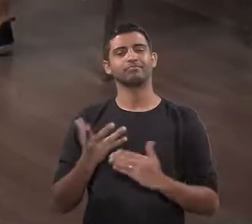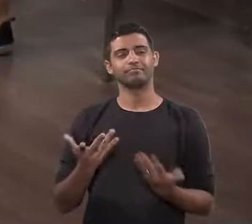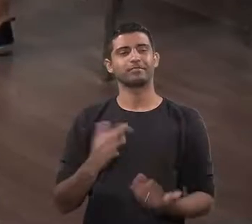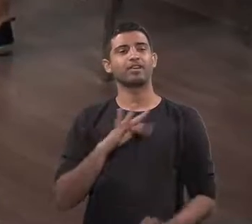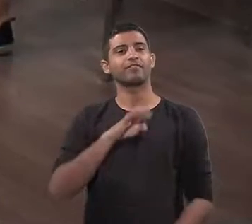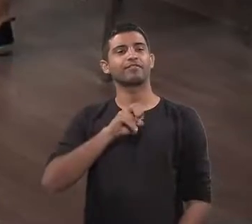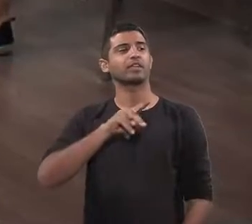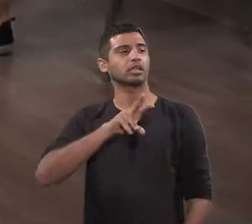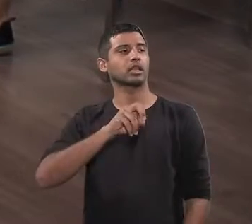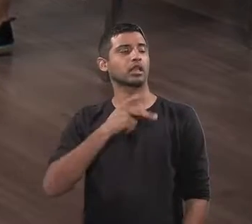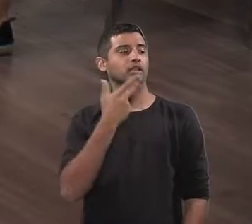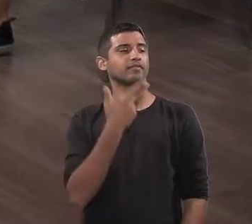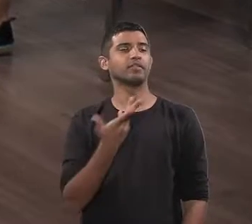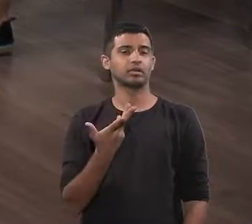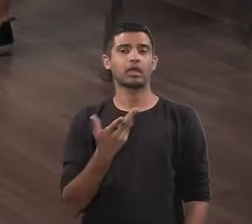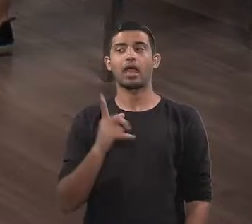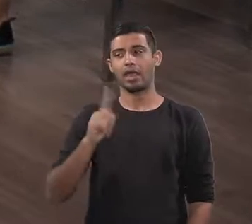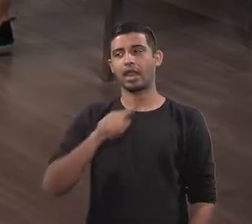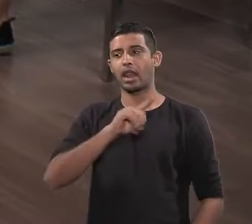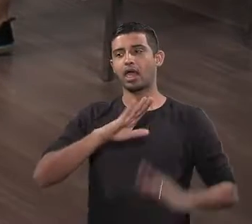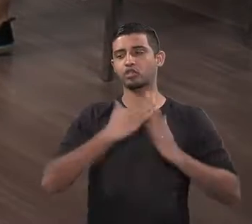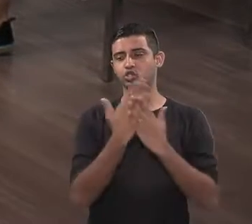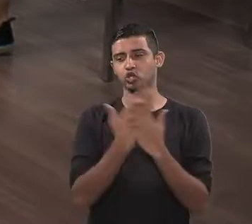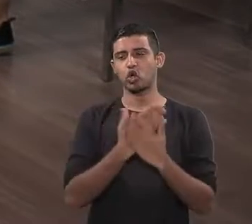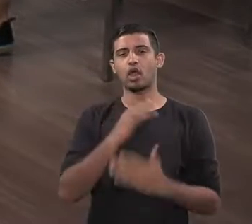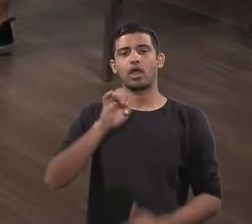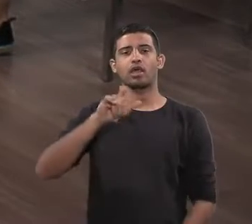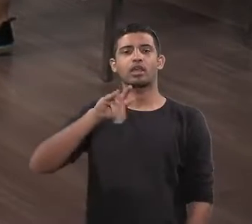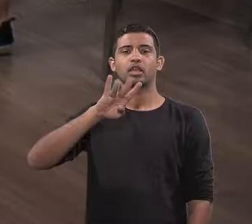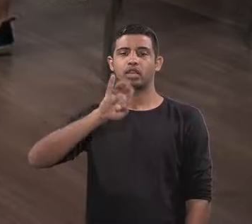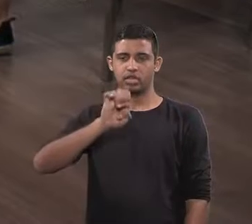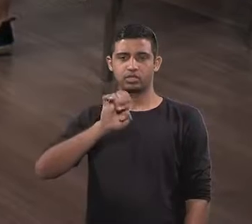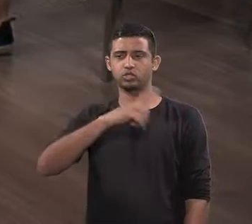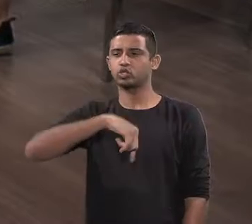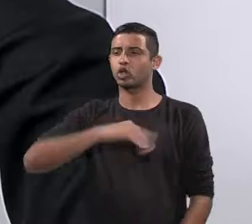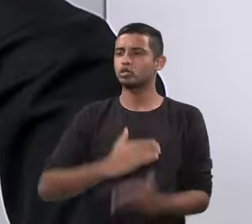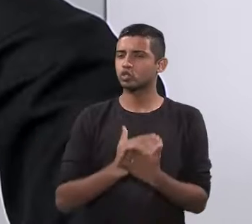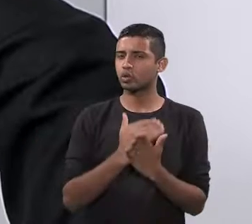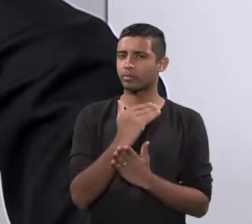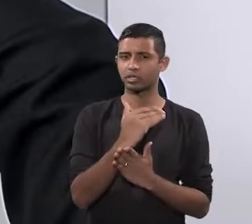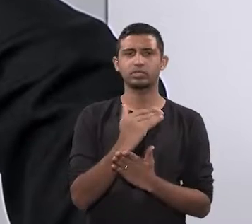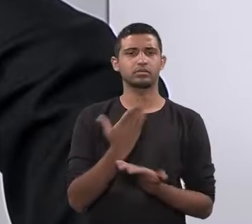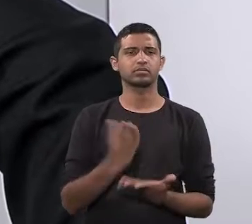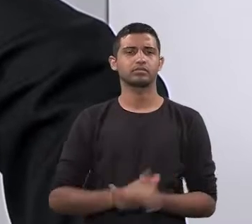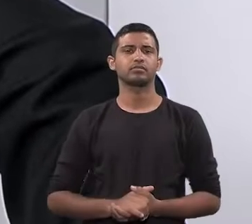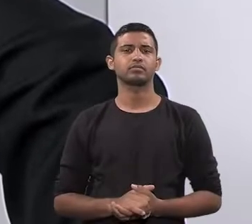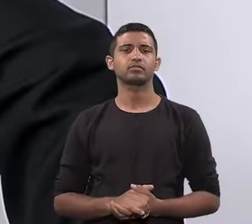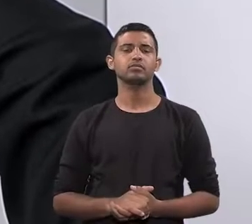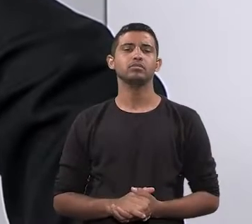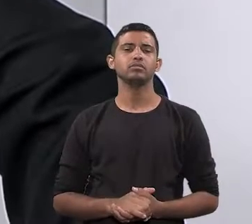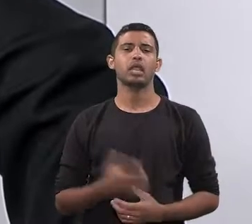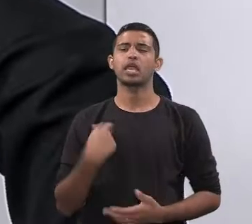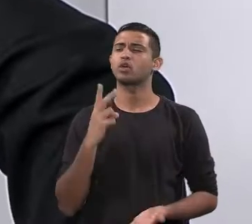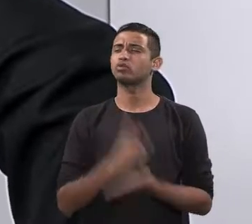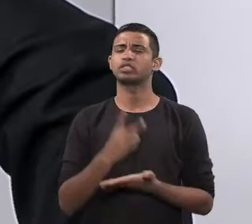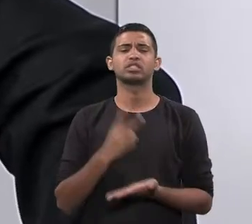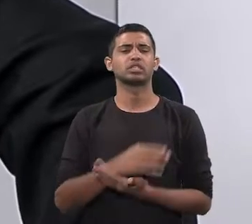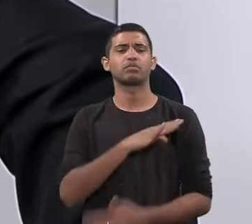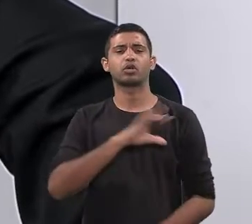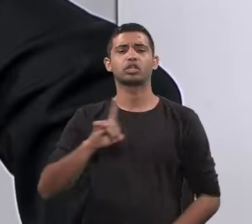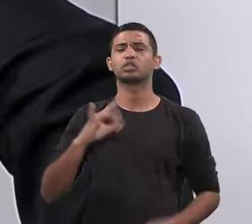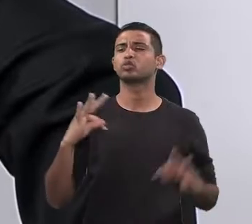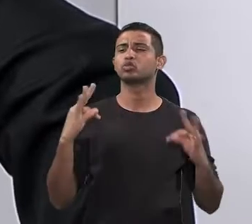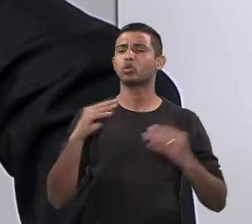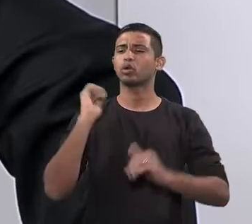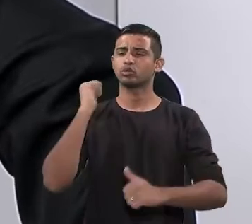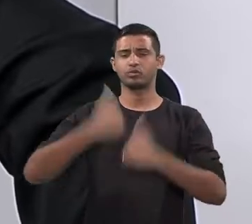Fernando. Então, lá no Elite, o projeto nós iniciamos e sempre eu coordeno toda a parte